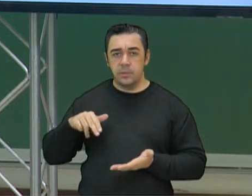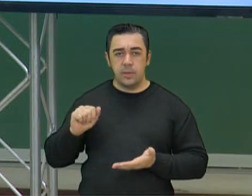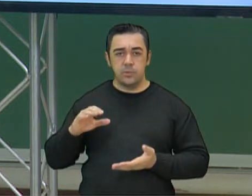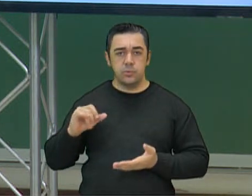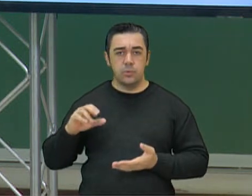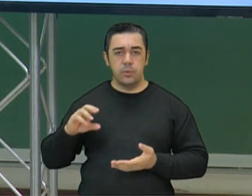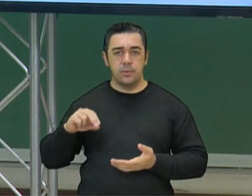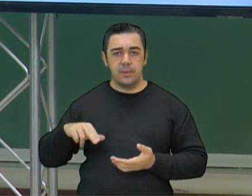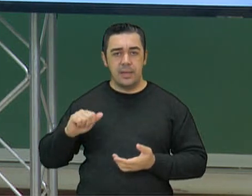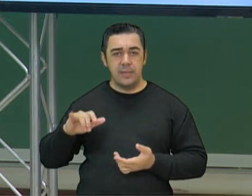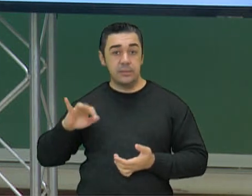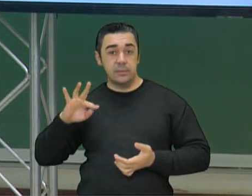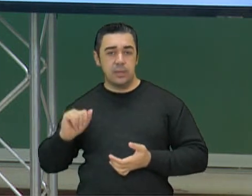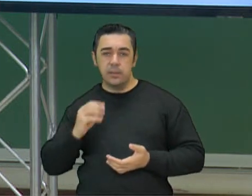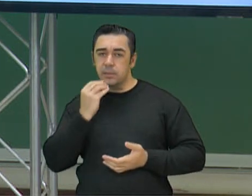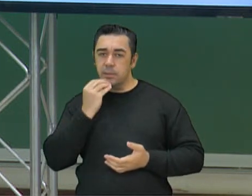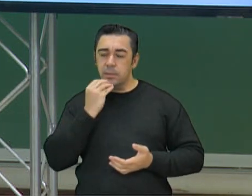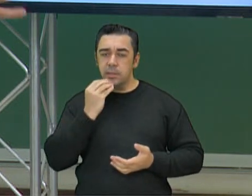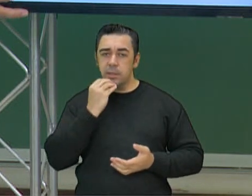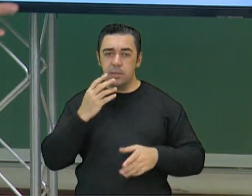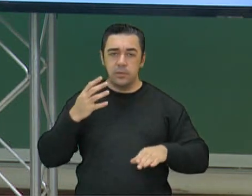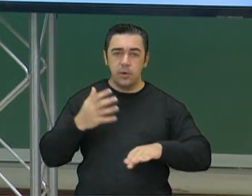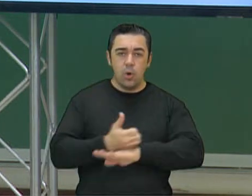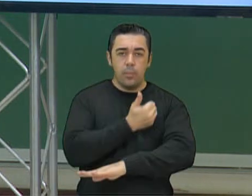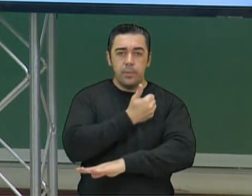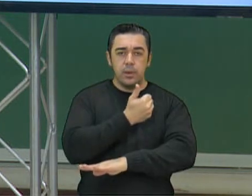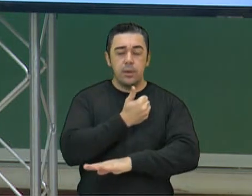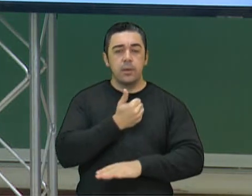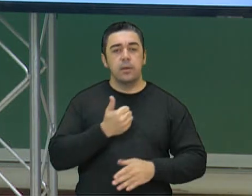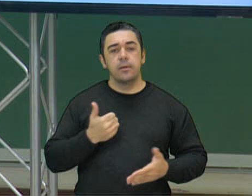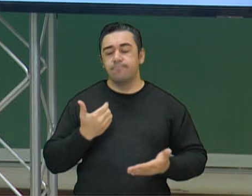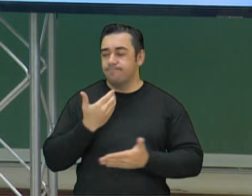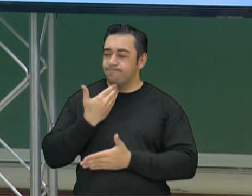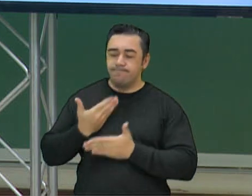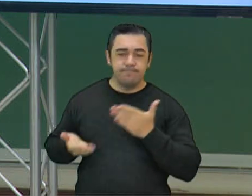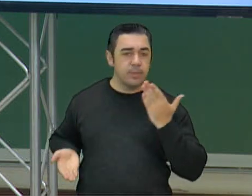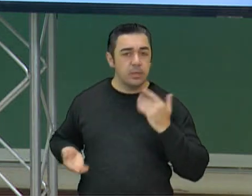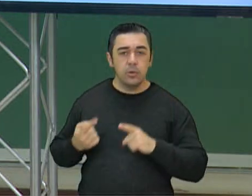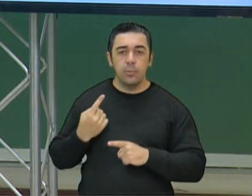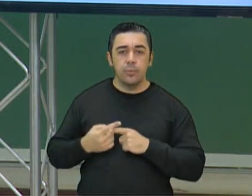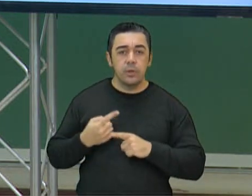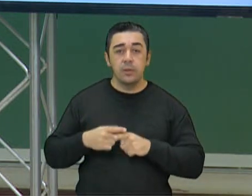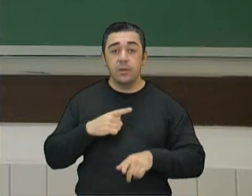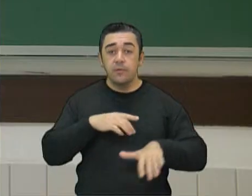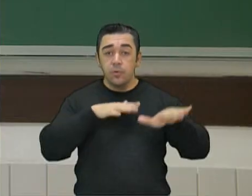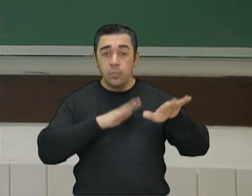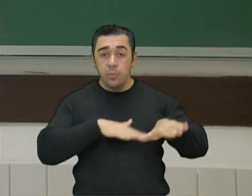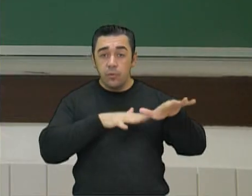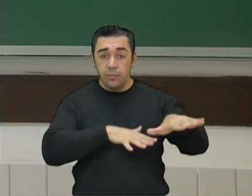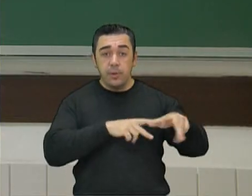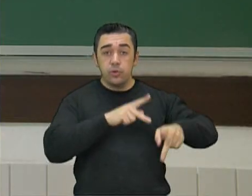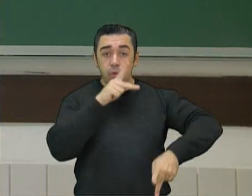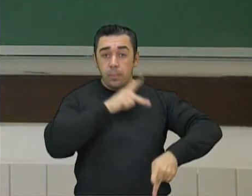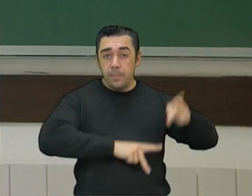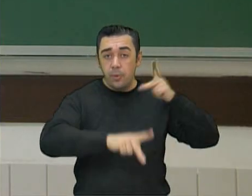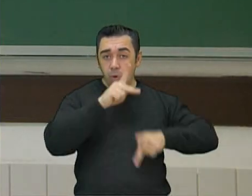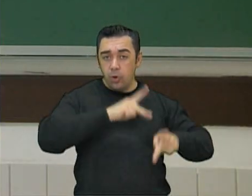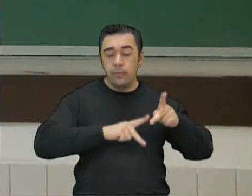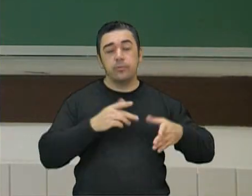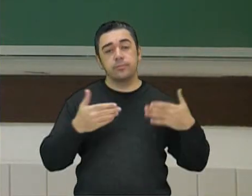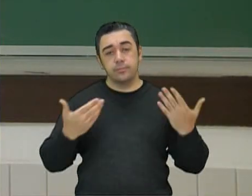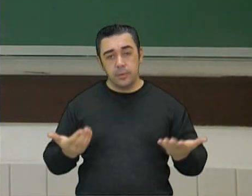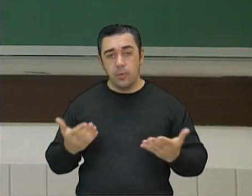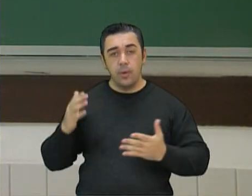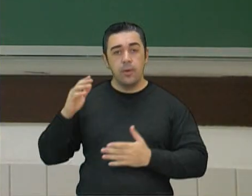A tentativa de golpe dos nacionalistas foi derrotada por um movimento popular, e isso levou a